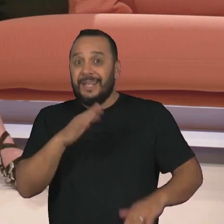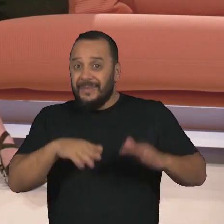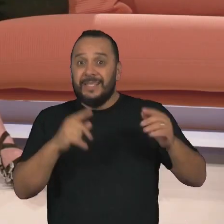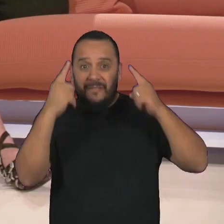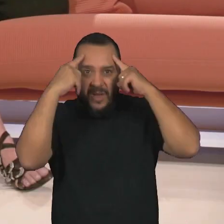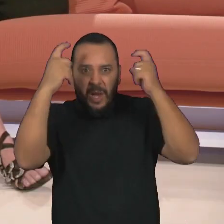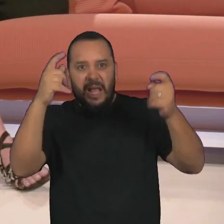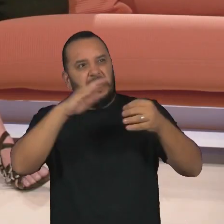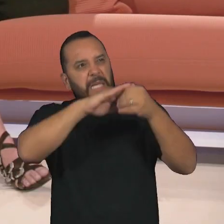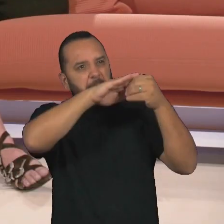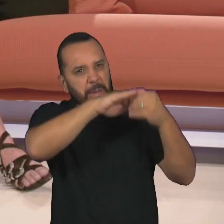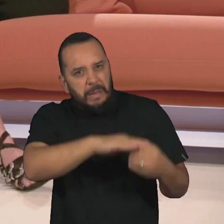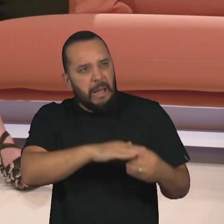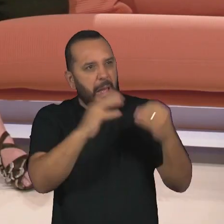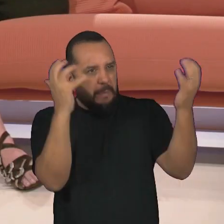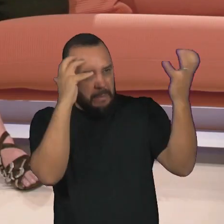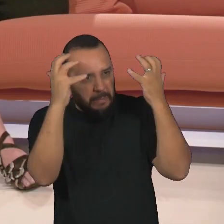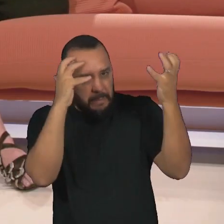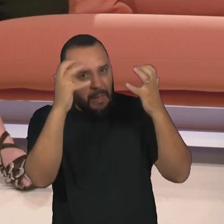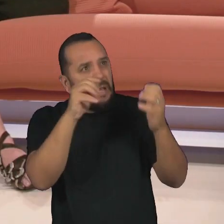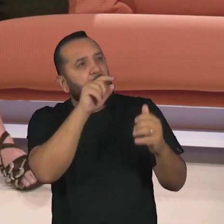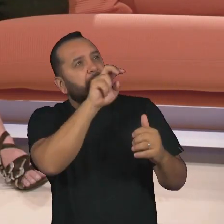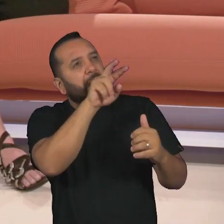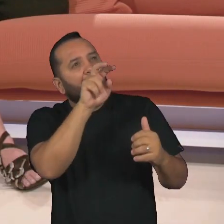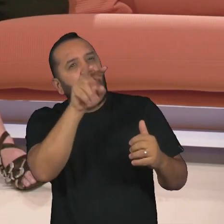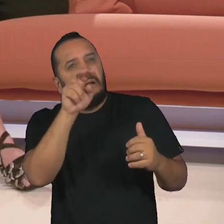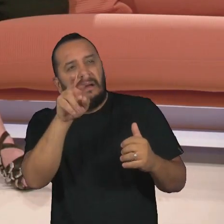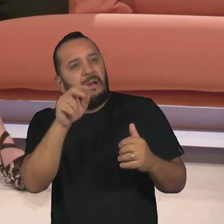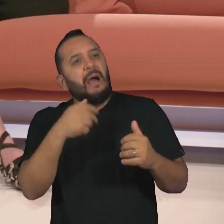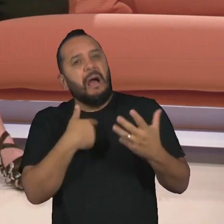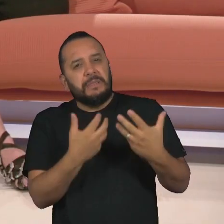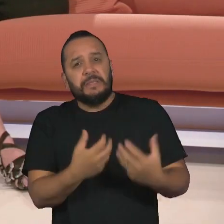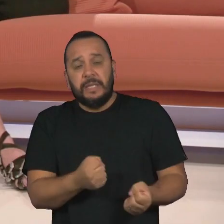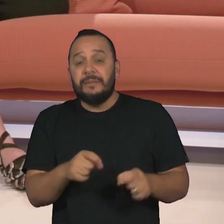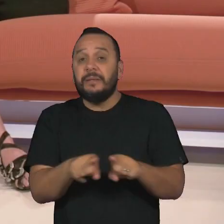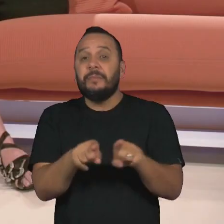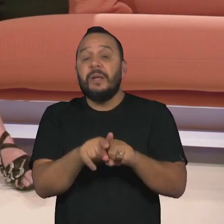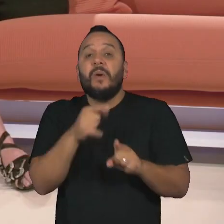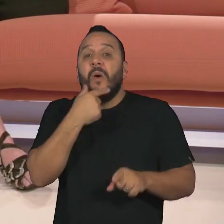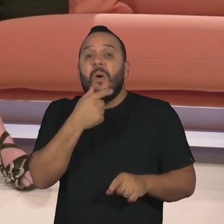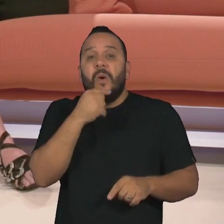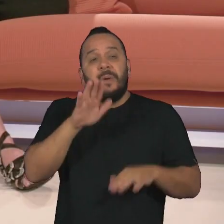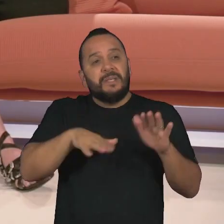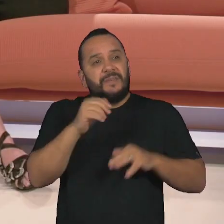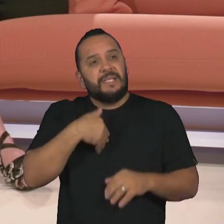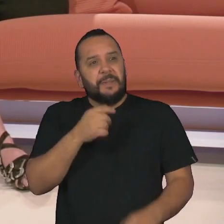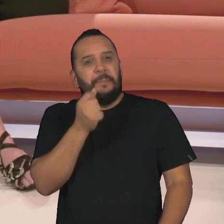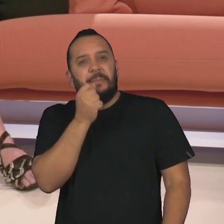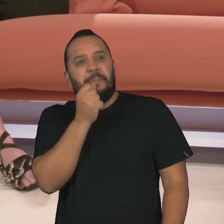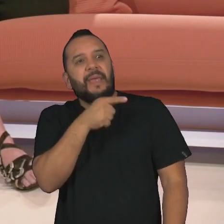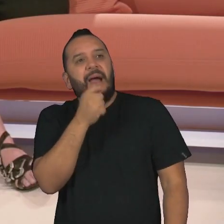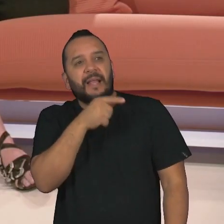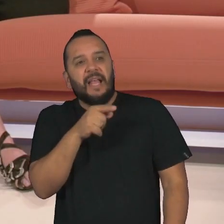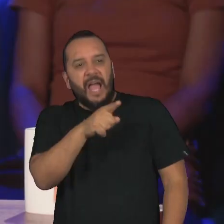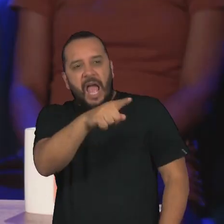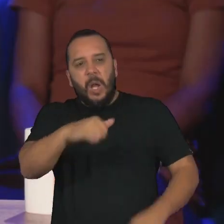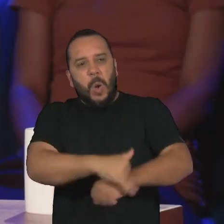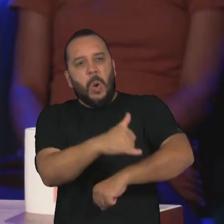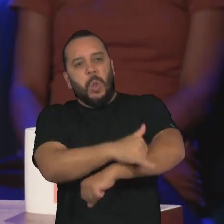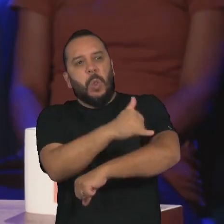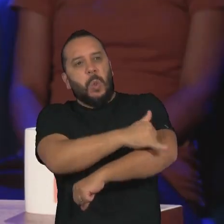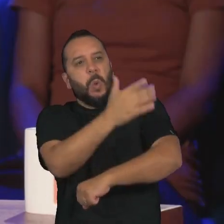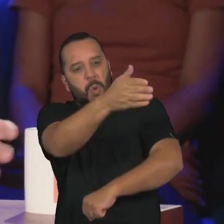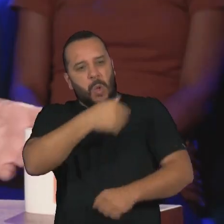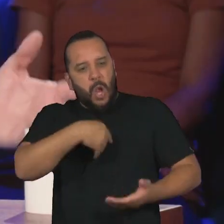simbólica. Psicológica. É aquele homem que conta piada, né? O jeito que fala, engordou, tá igual a mãe dela, come que nem